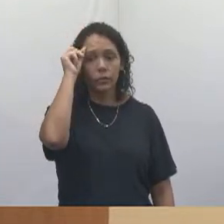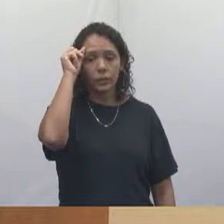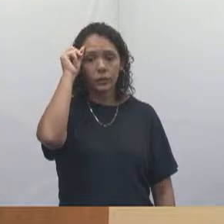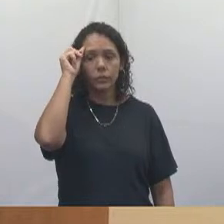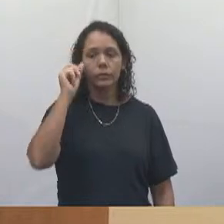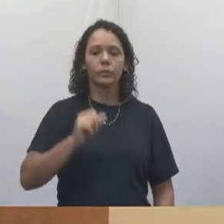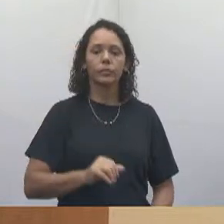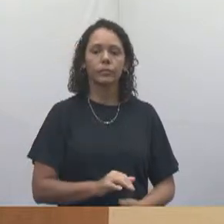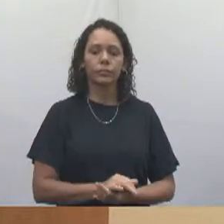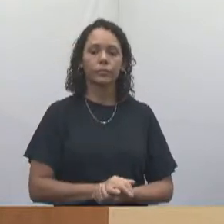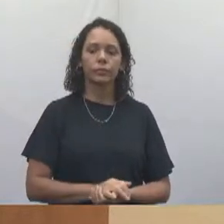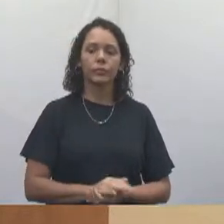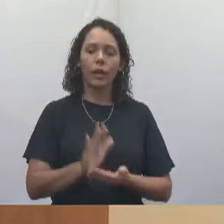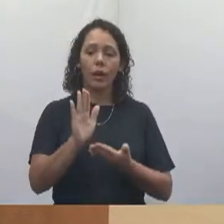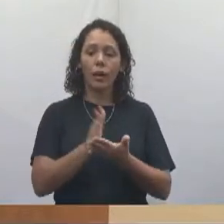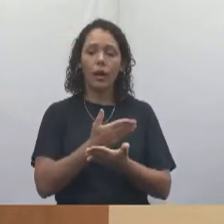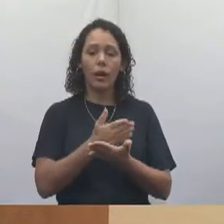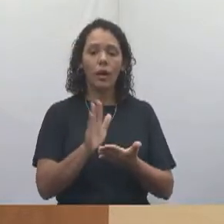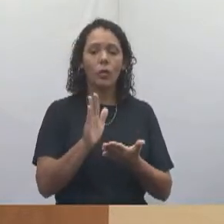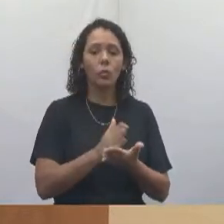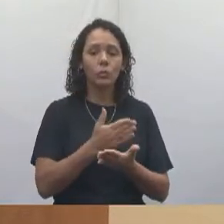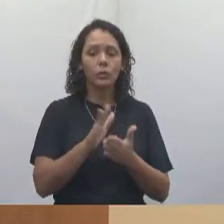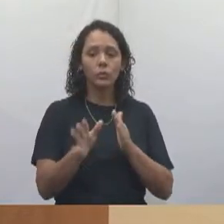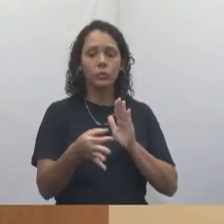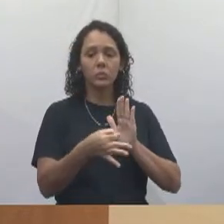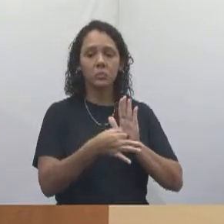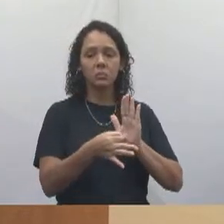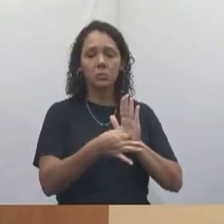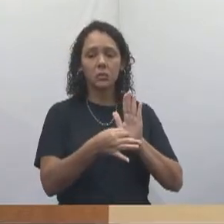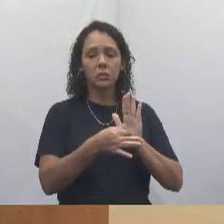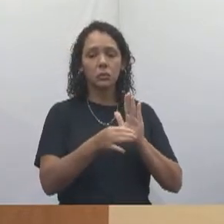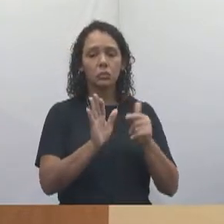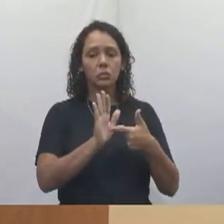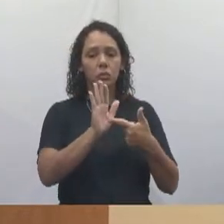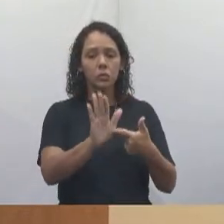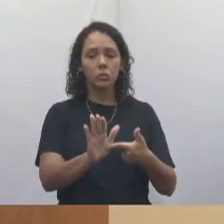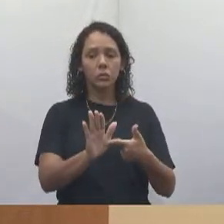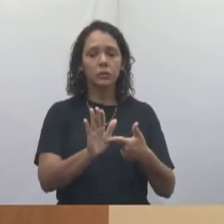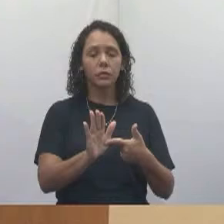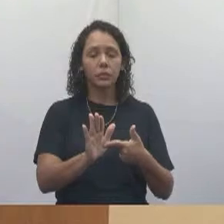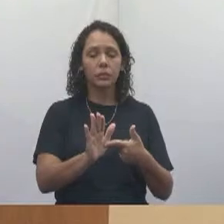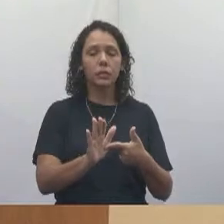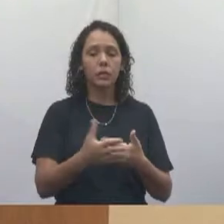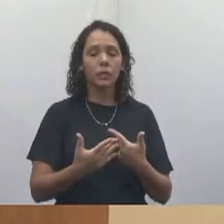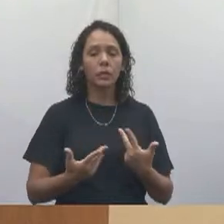Jacareí. E alguns apontamentos foram feitos, e como o prefeito